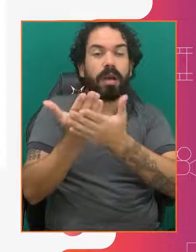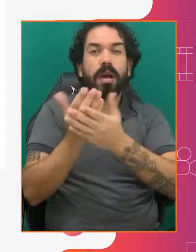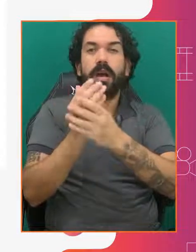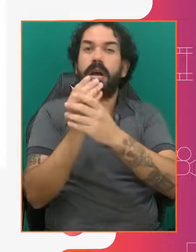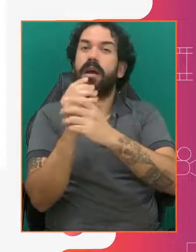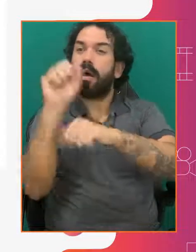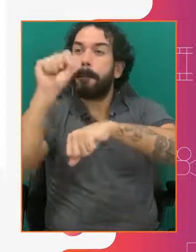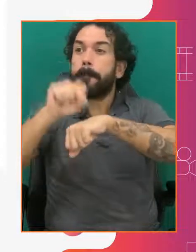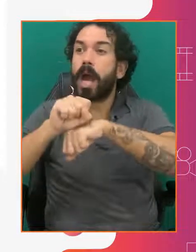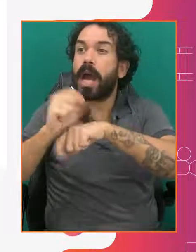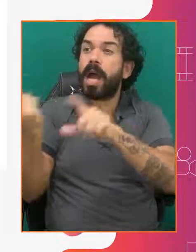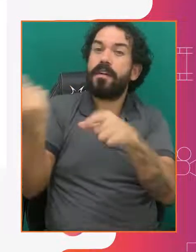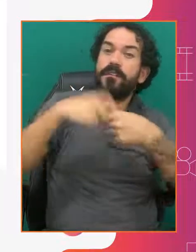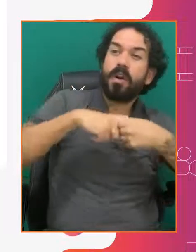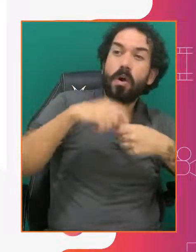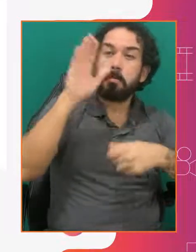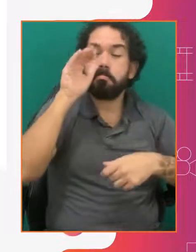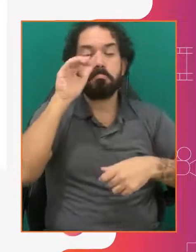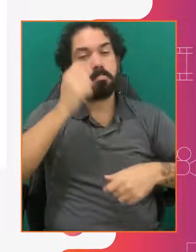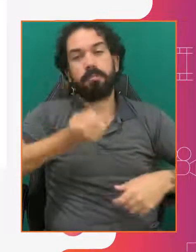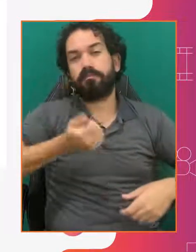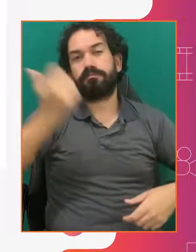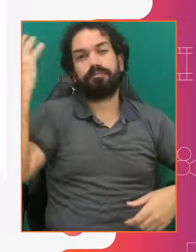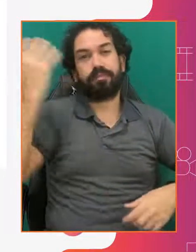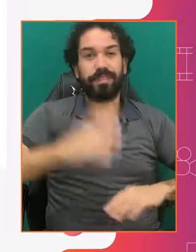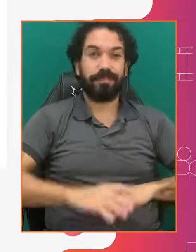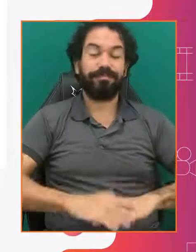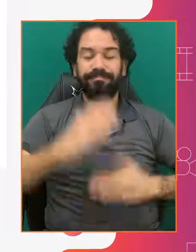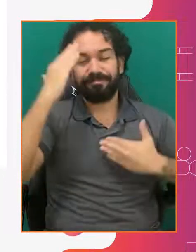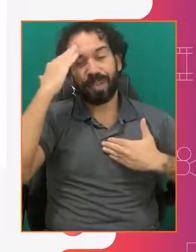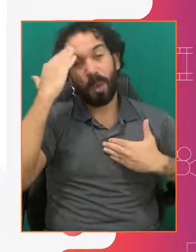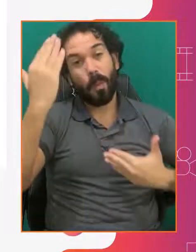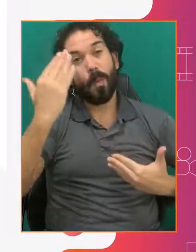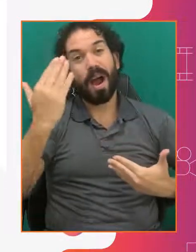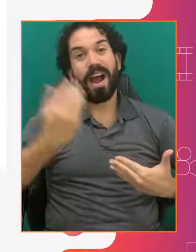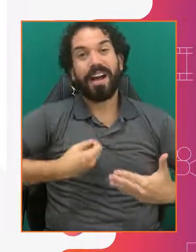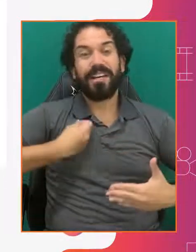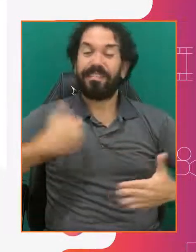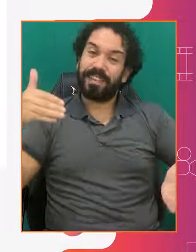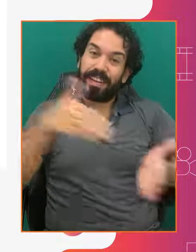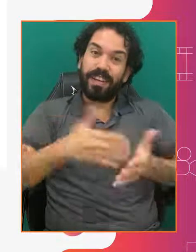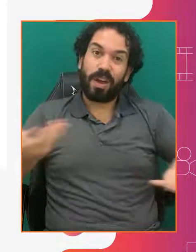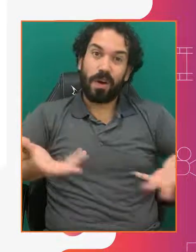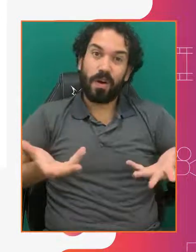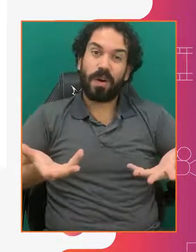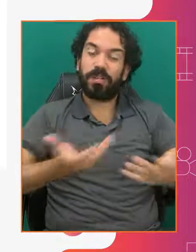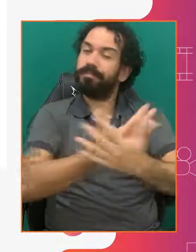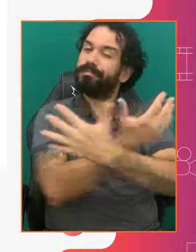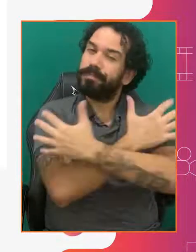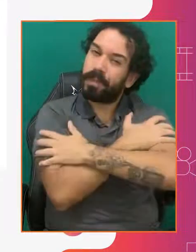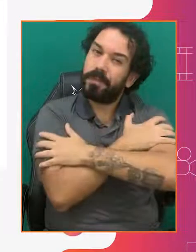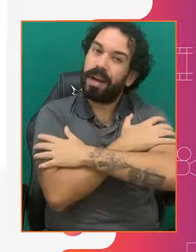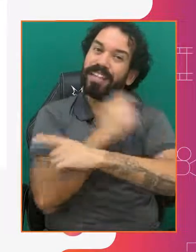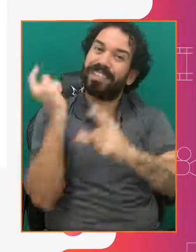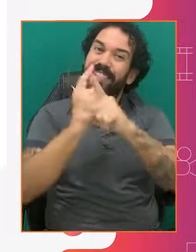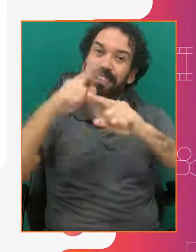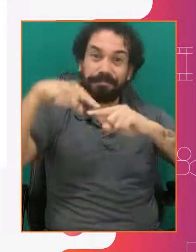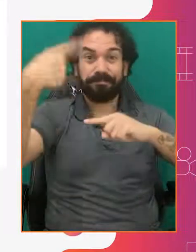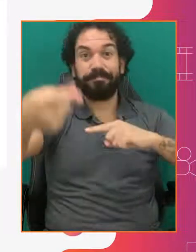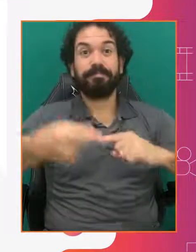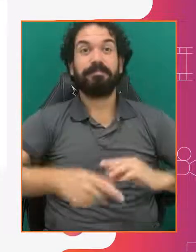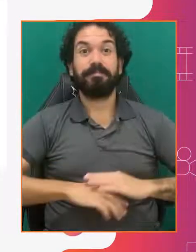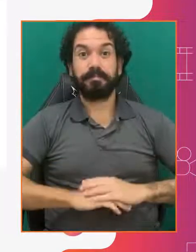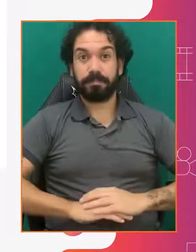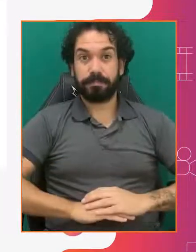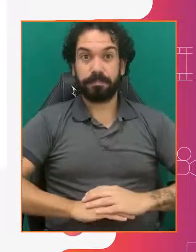pausar, voltar e assistir quantas vezes quiser. Obrigada por estarem comigo até aqui, um abração e até mais!